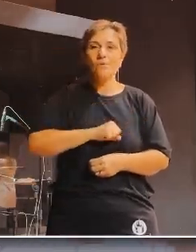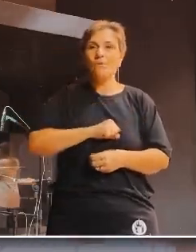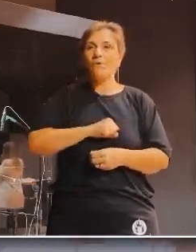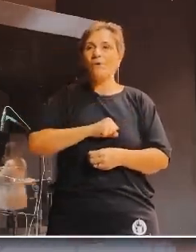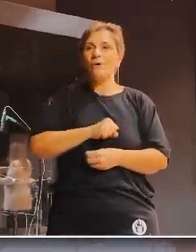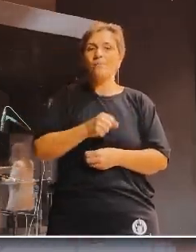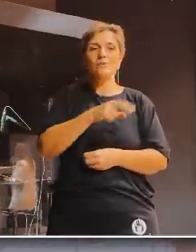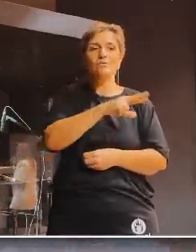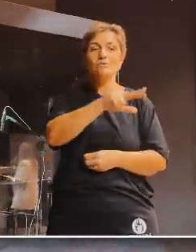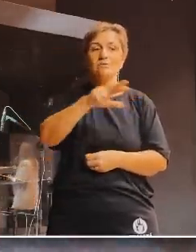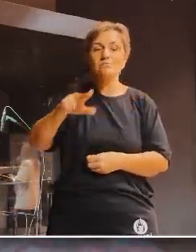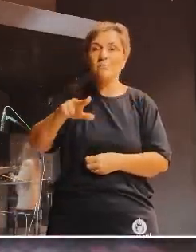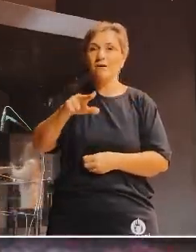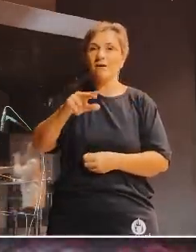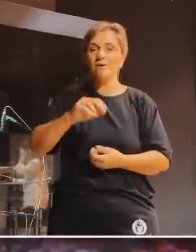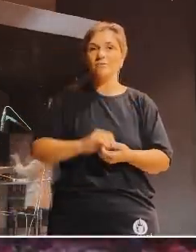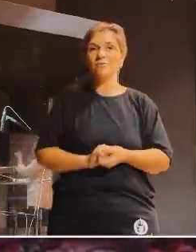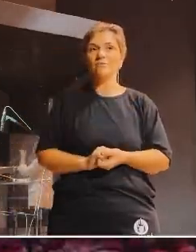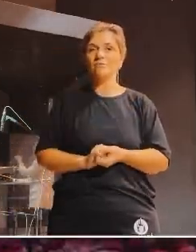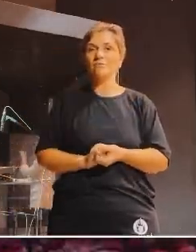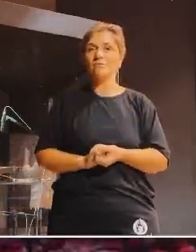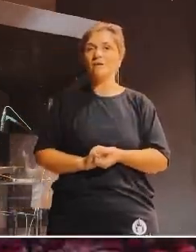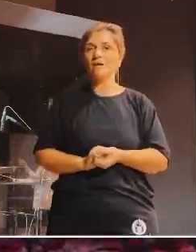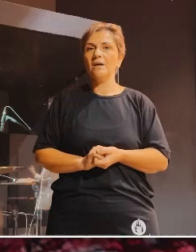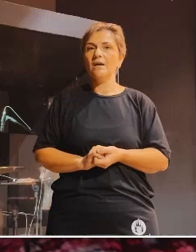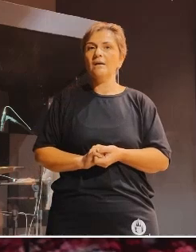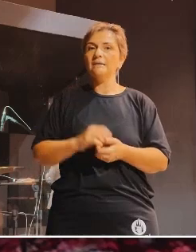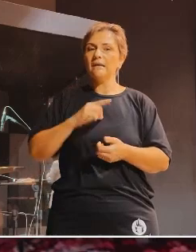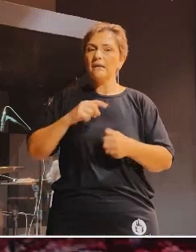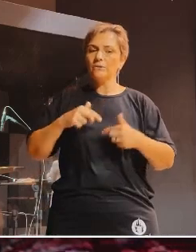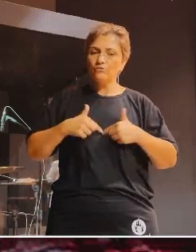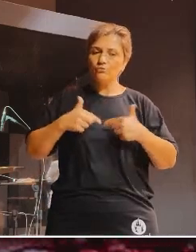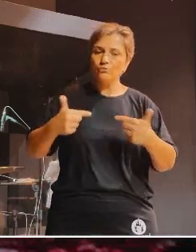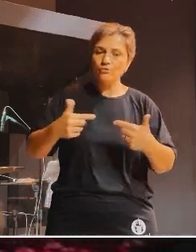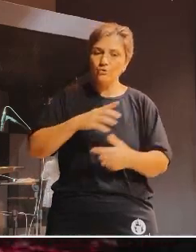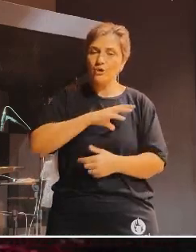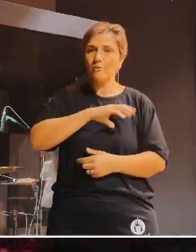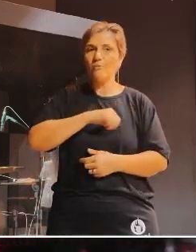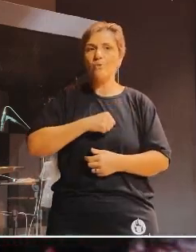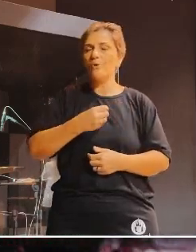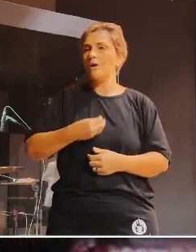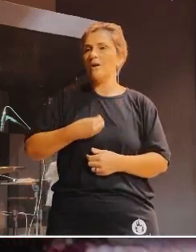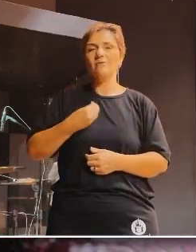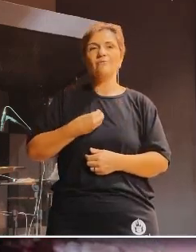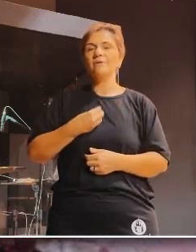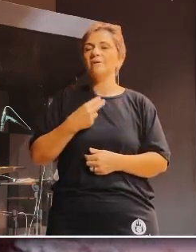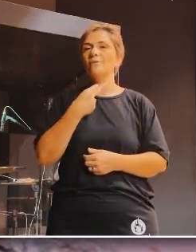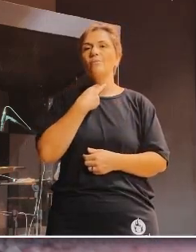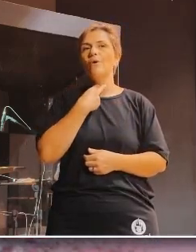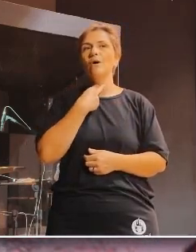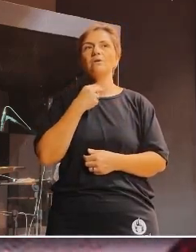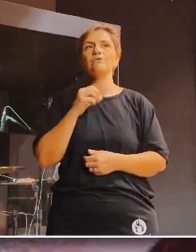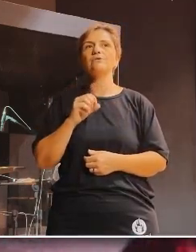seus irmãos. Exerça em amor. A vida não pode ser só